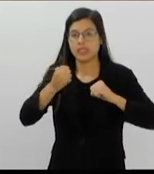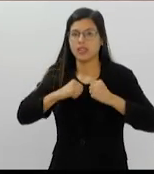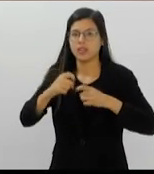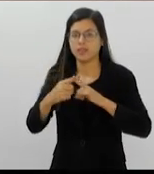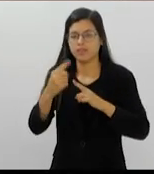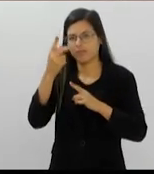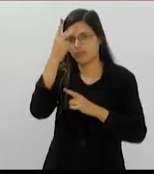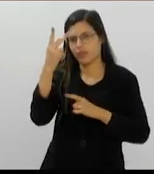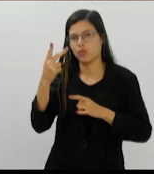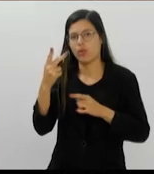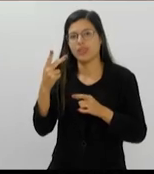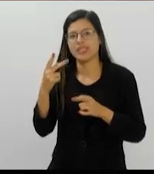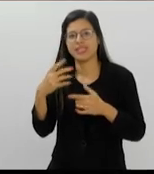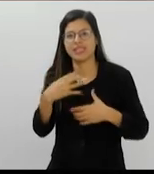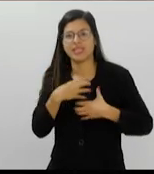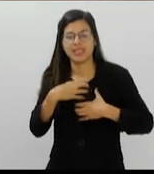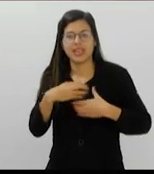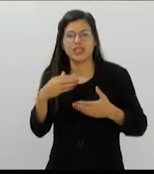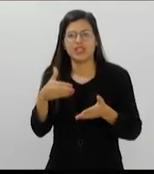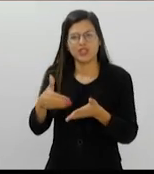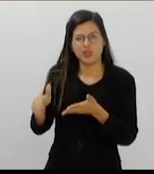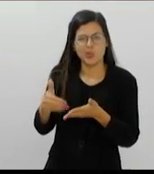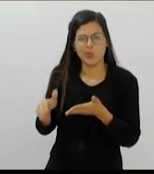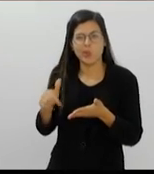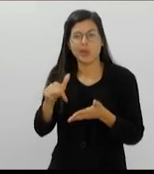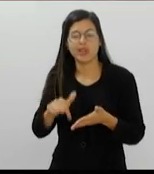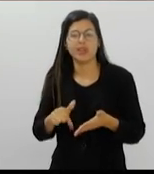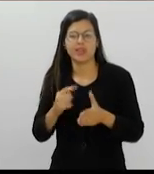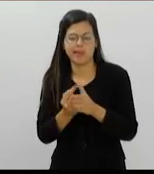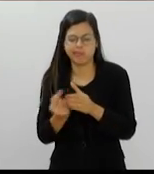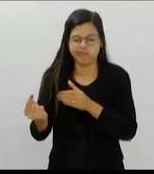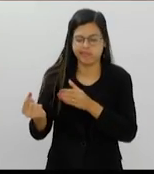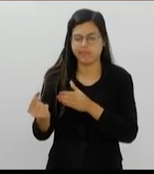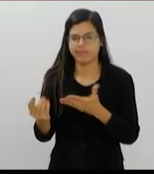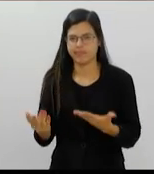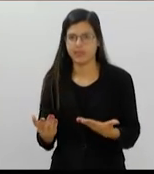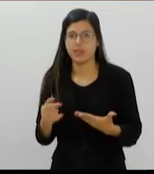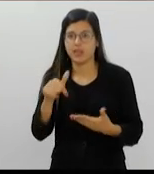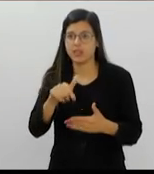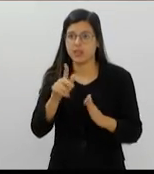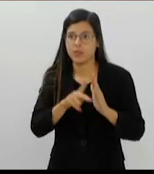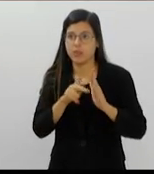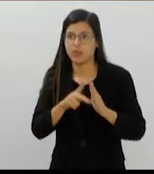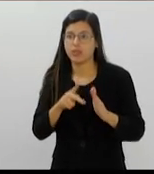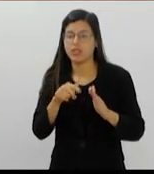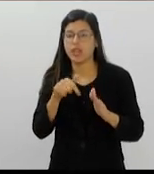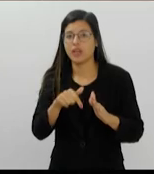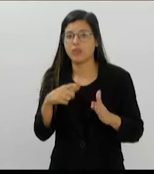um projeto como esse tem, de fato, a inclusão. E eu queria pedir a coautoria